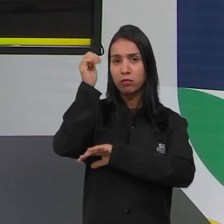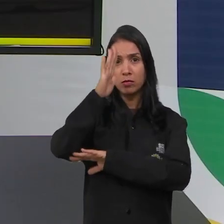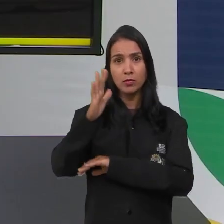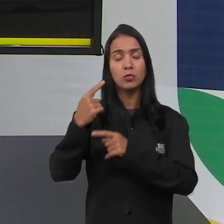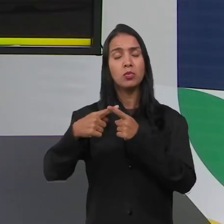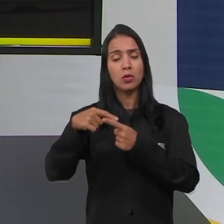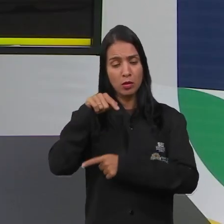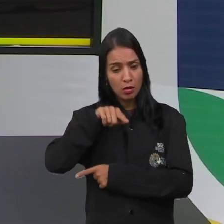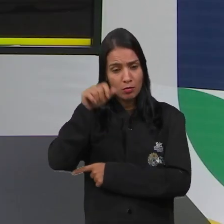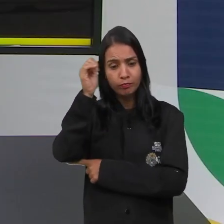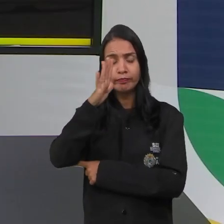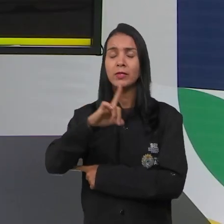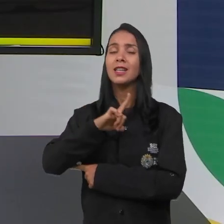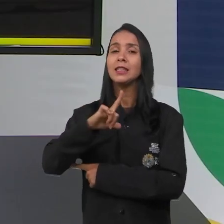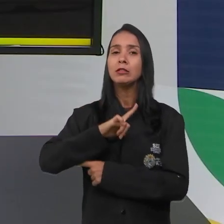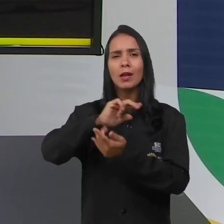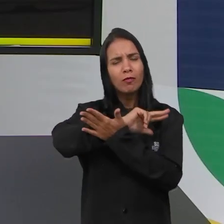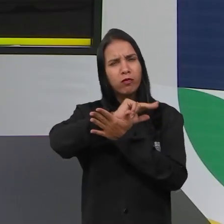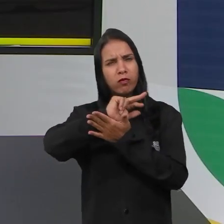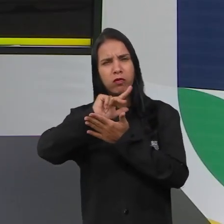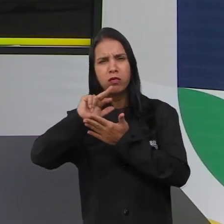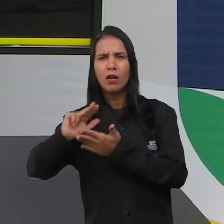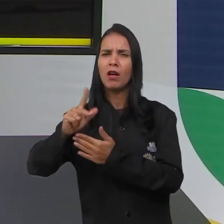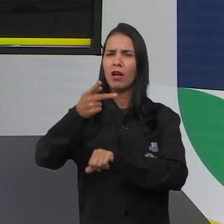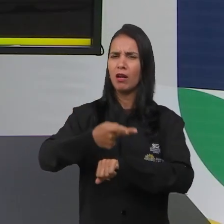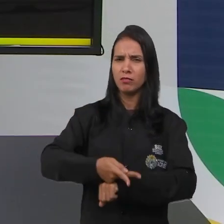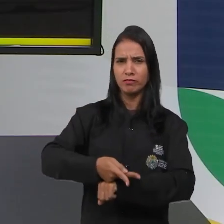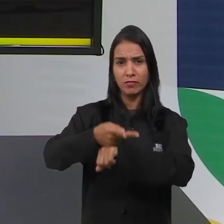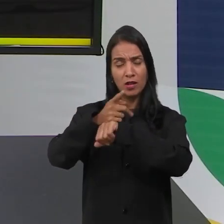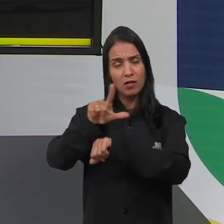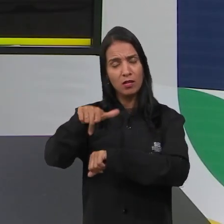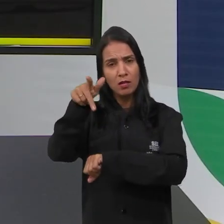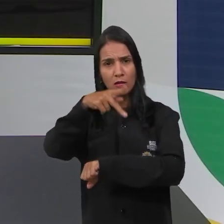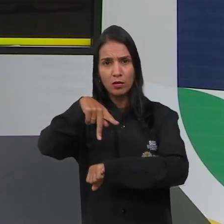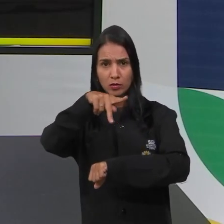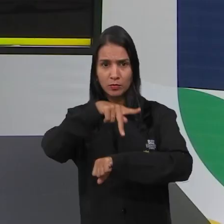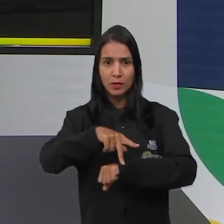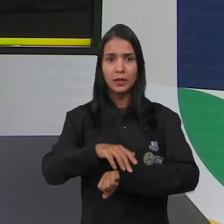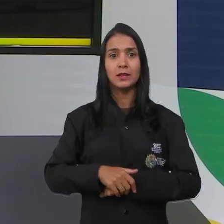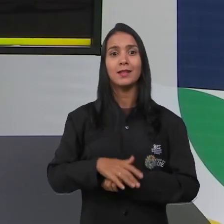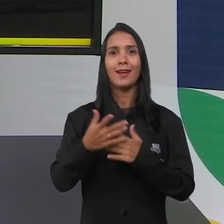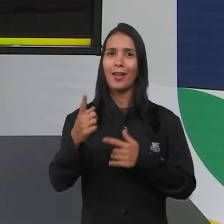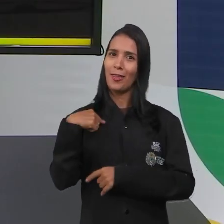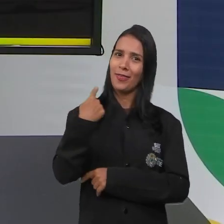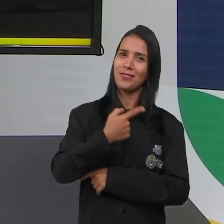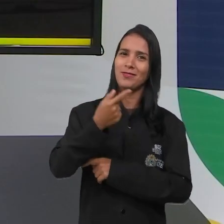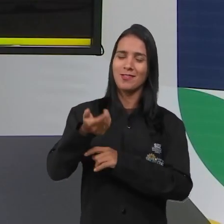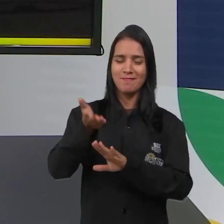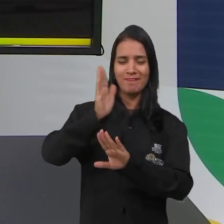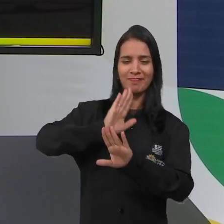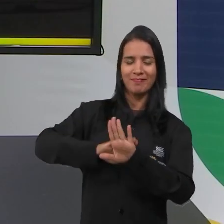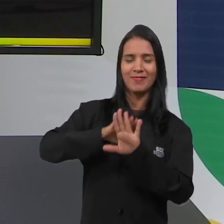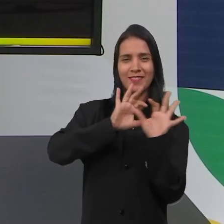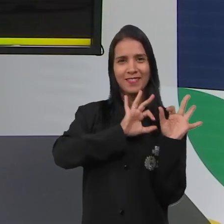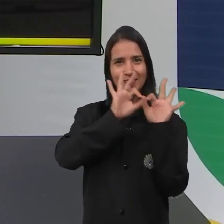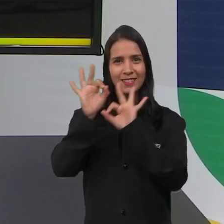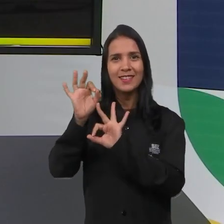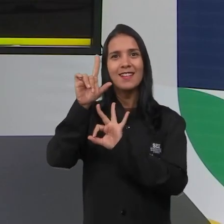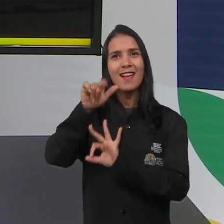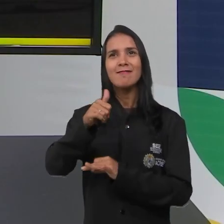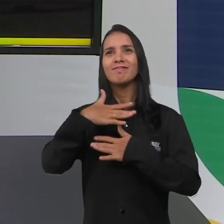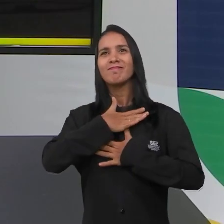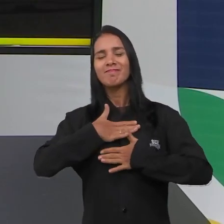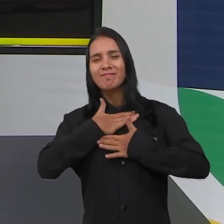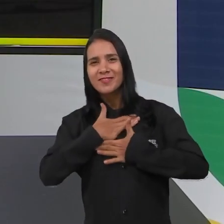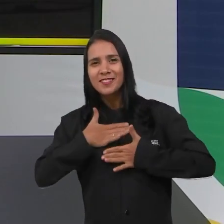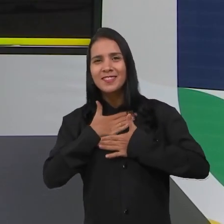reconhecido fora por conta das suas produções. E a gente, aqui do outro lado da tela, é quem aprecia, é quem curte,